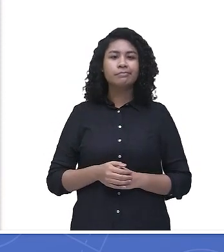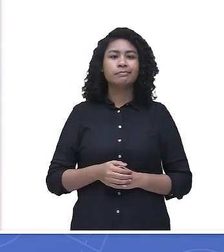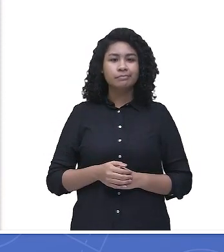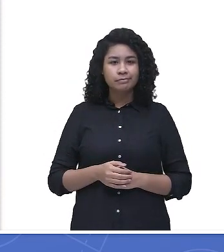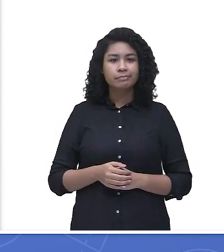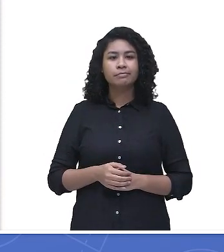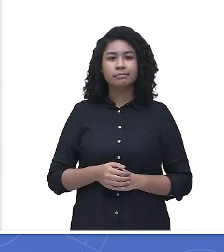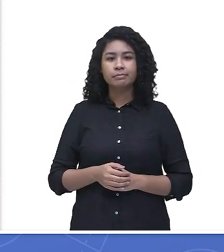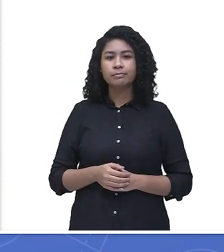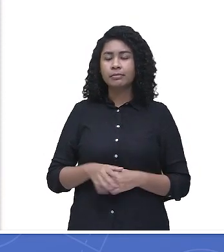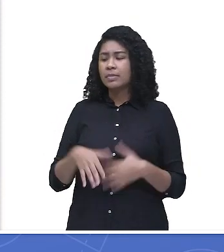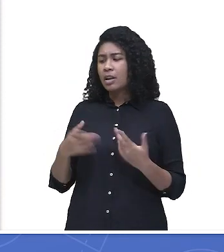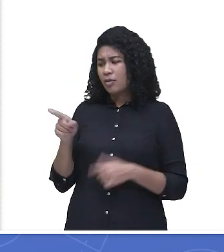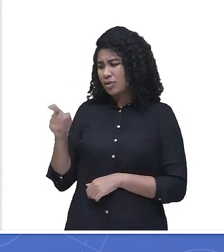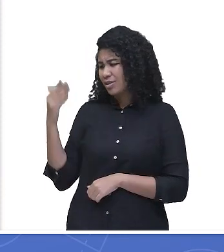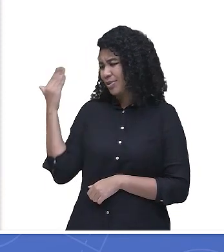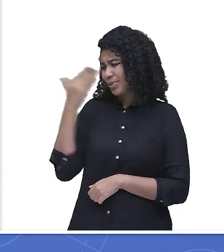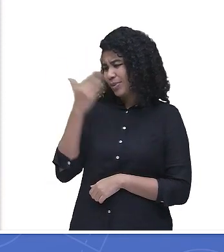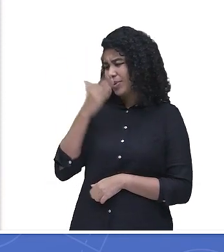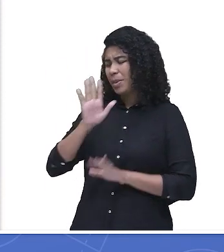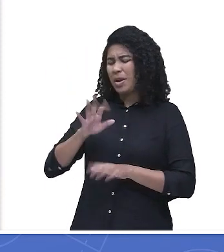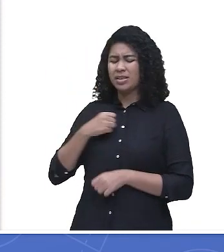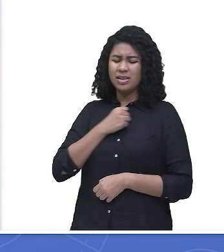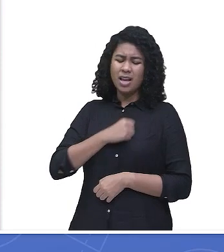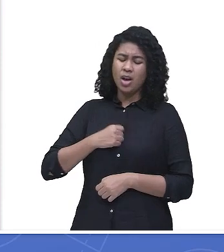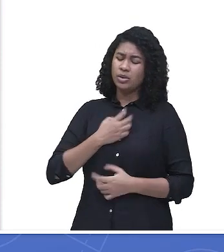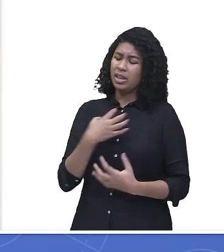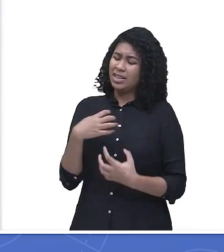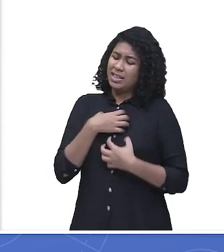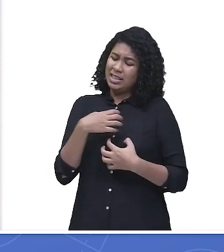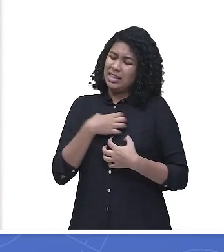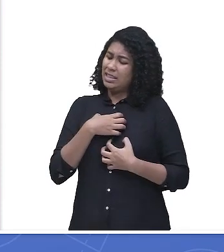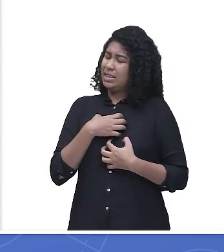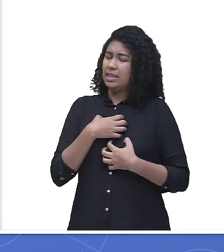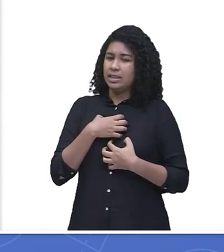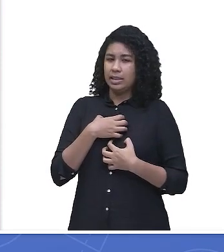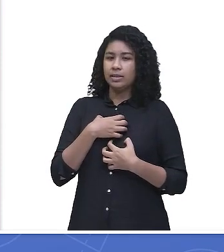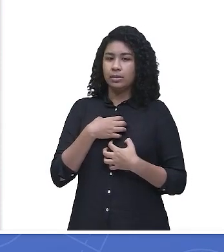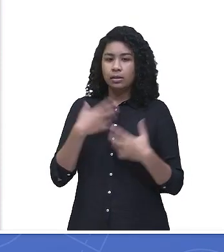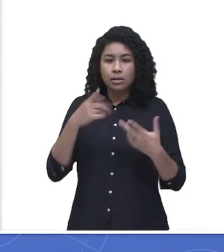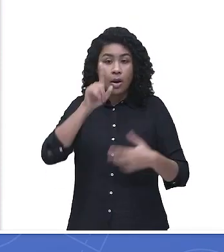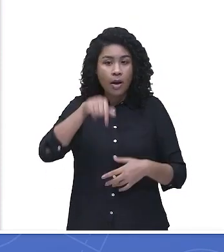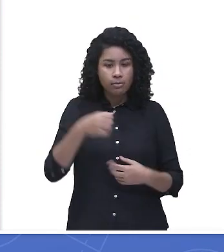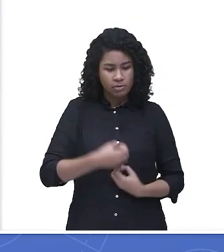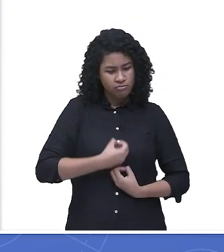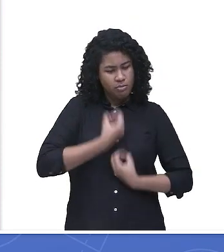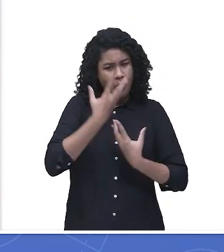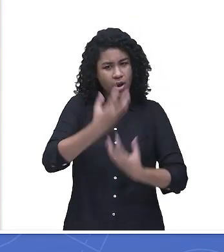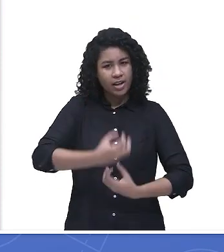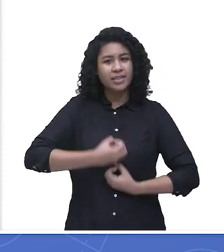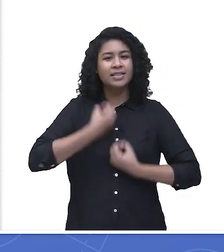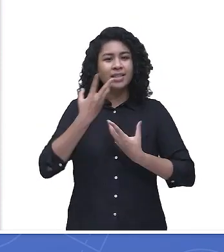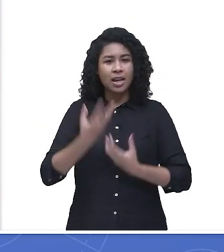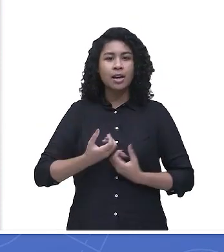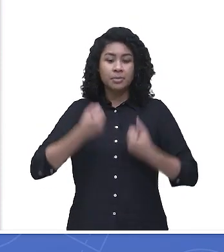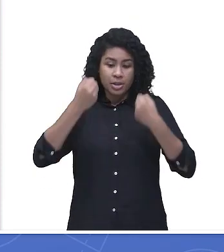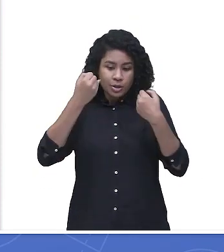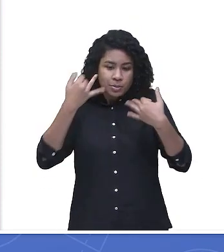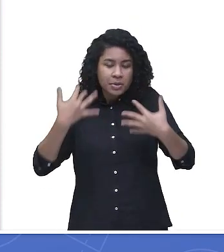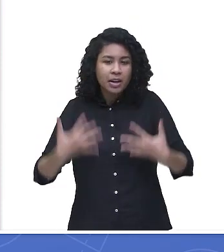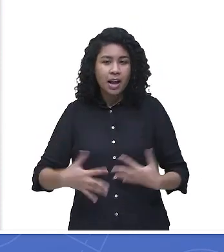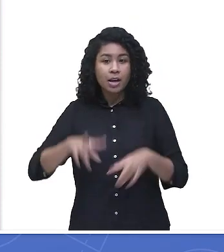vê, mas a saudade não sai do meu peito. Percebo que forma poética, né, dele falar da outra pessoa, de